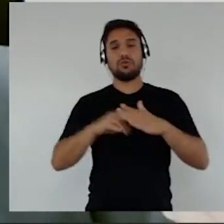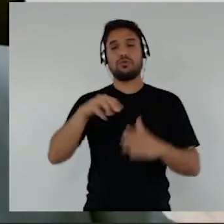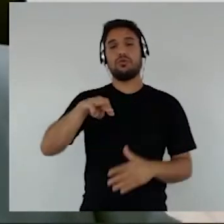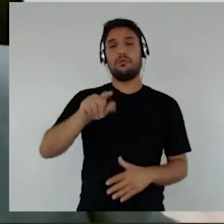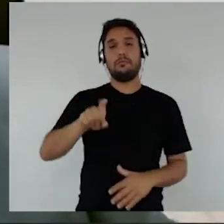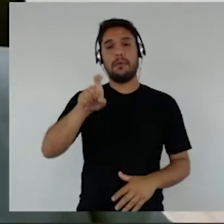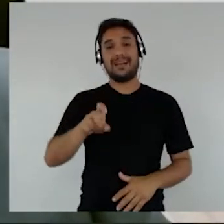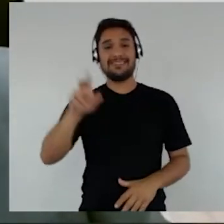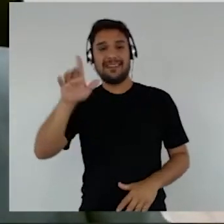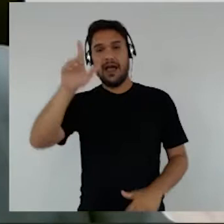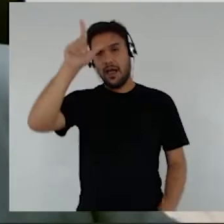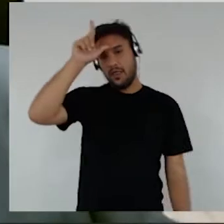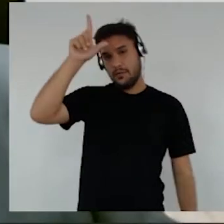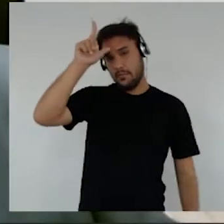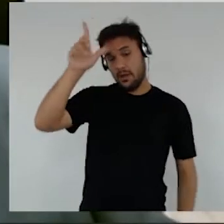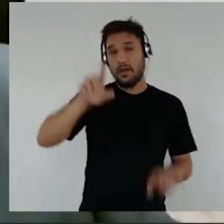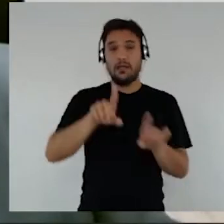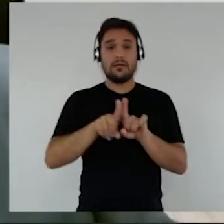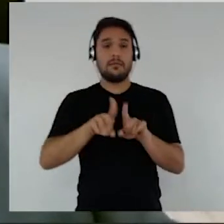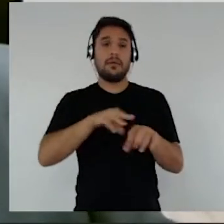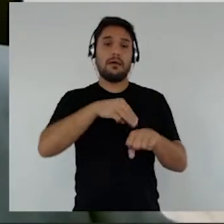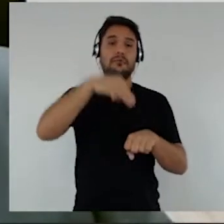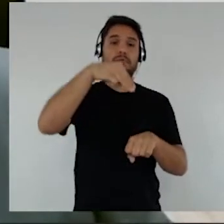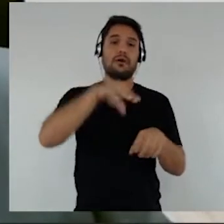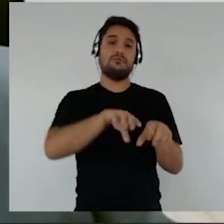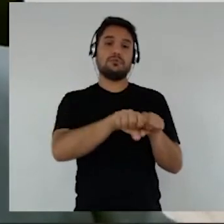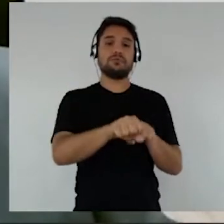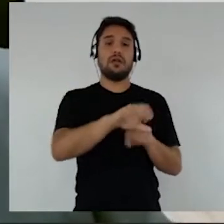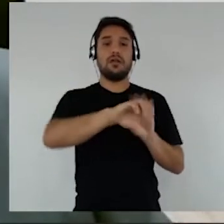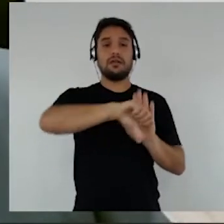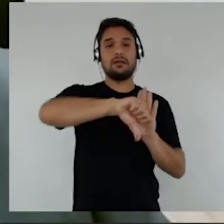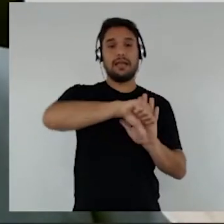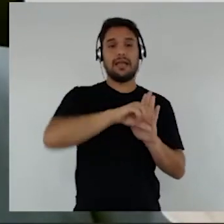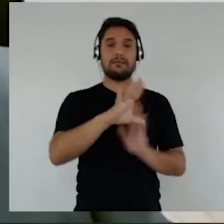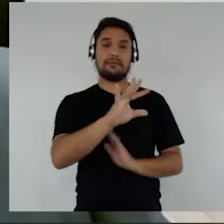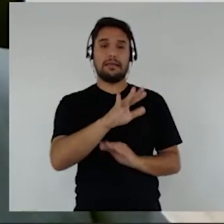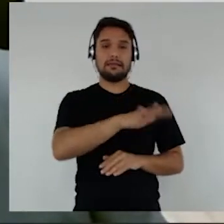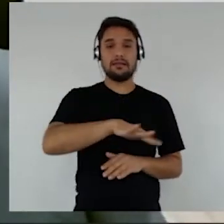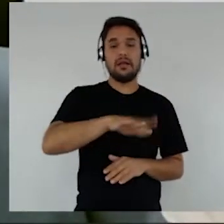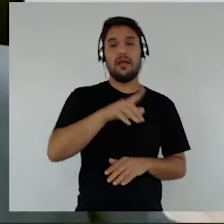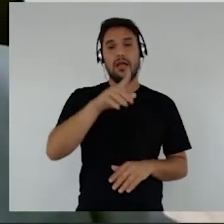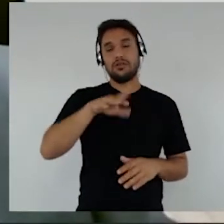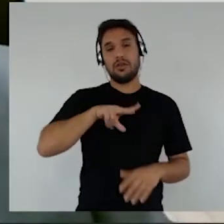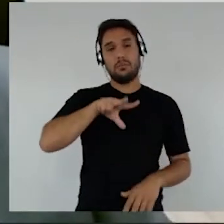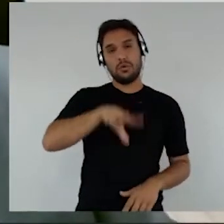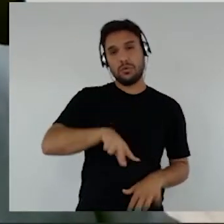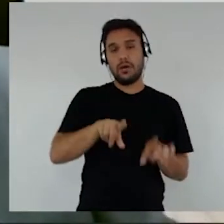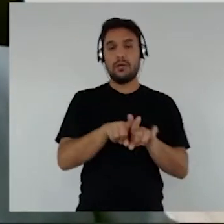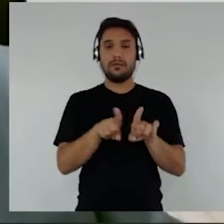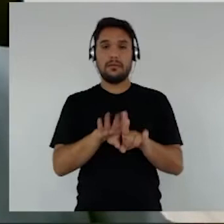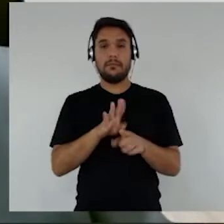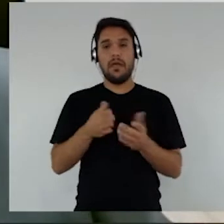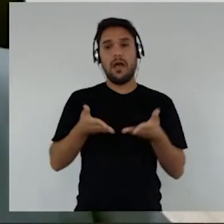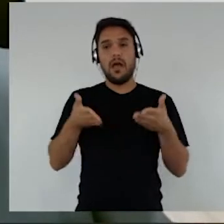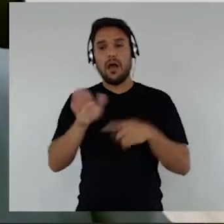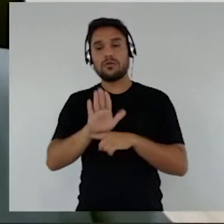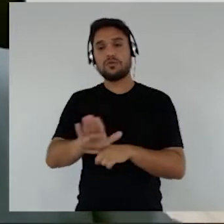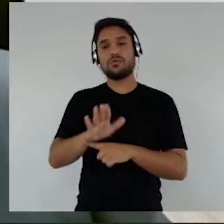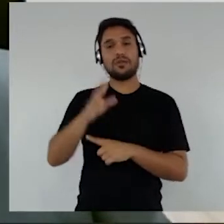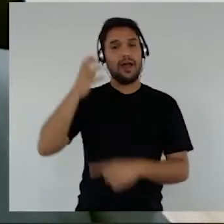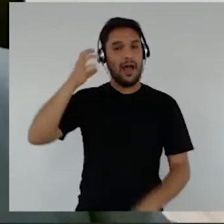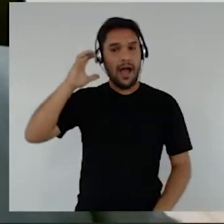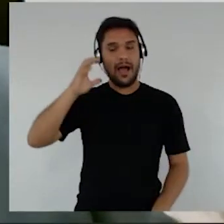em Friburgo, na Alemanha, mestre em Ciências Criminais pela Faculdade de Direito de Lisboa, colaborador da Rádio Justiça